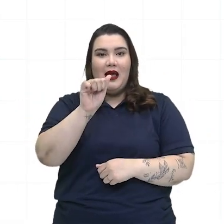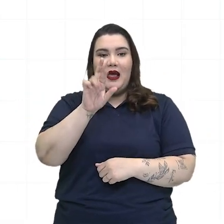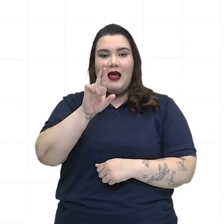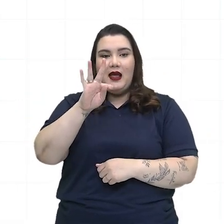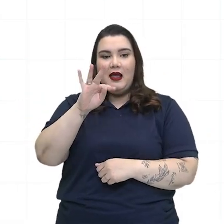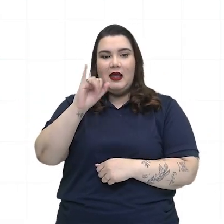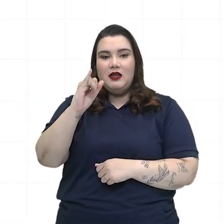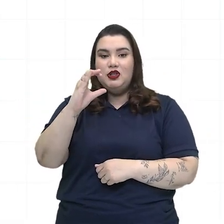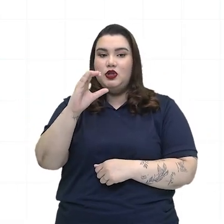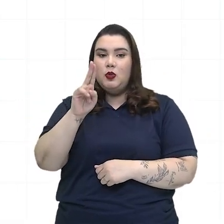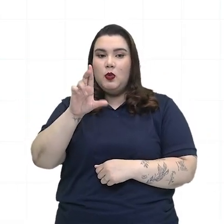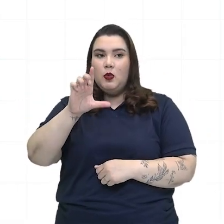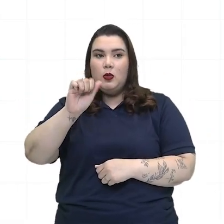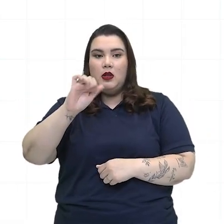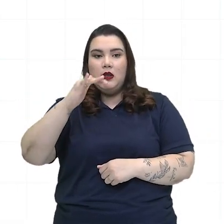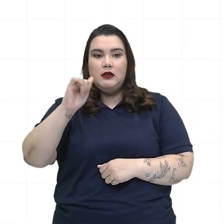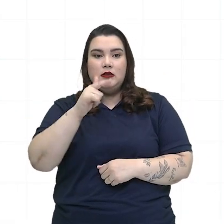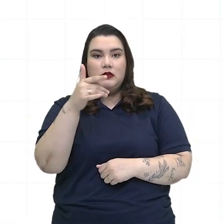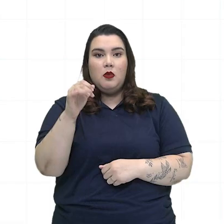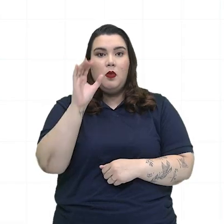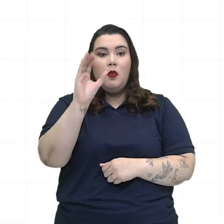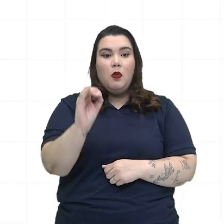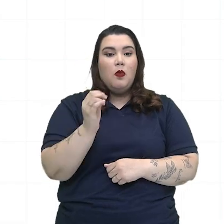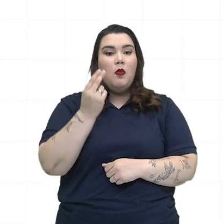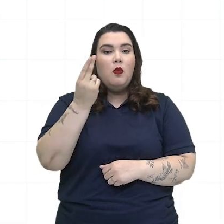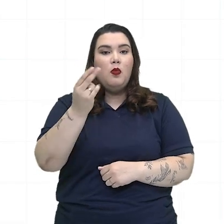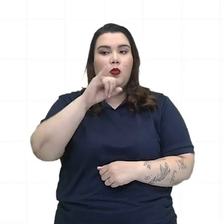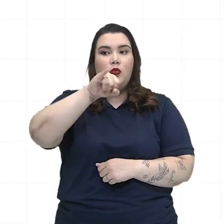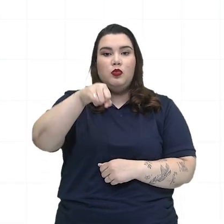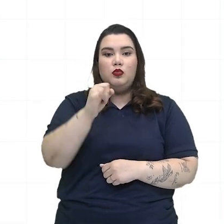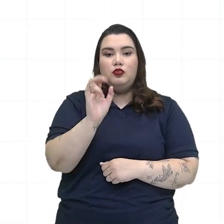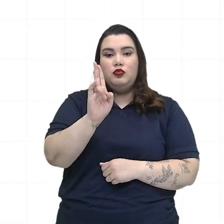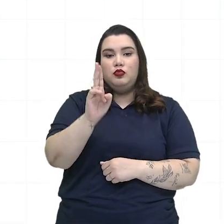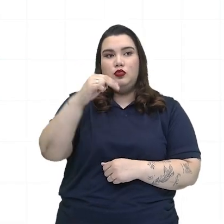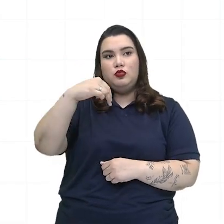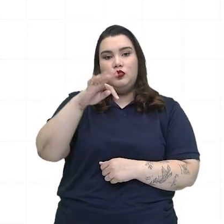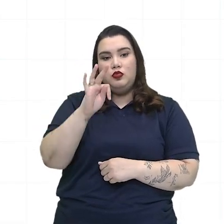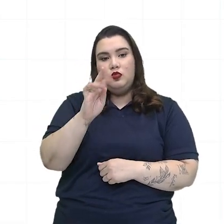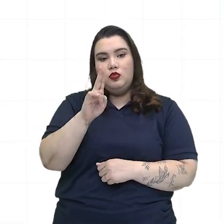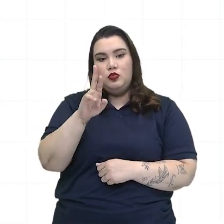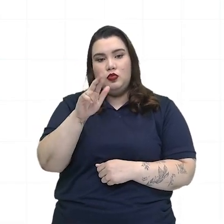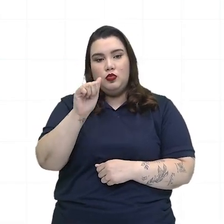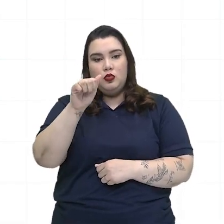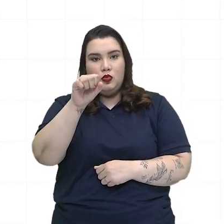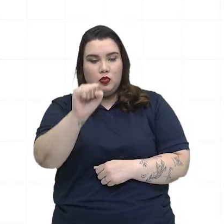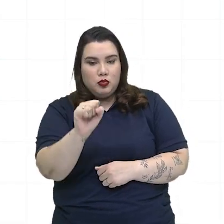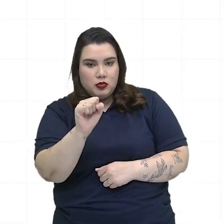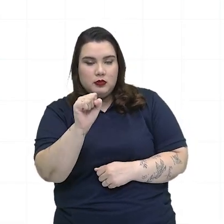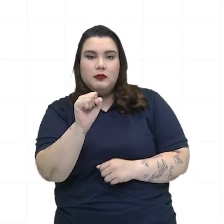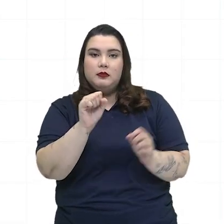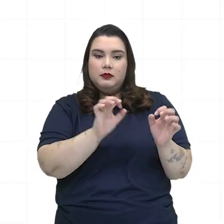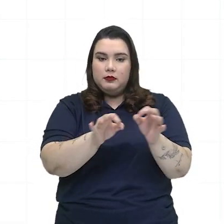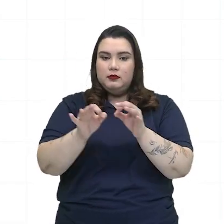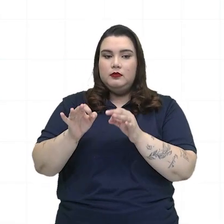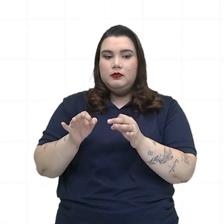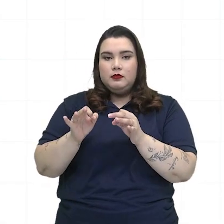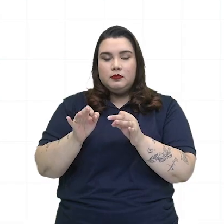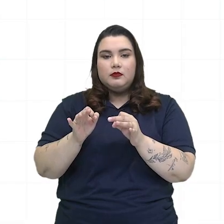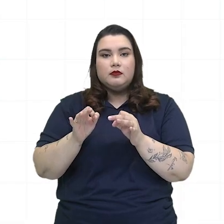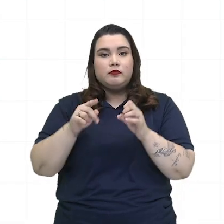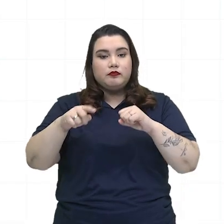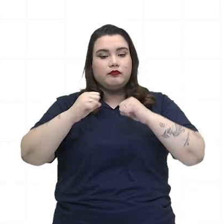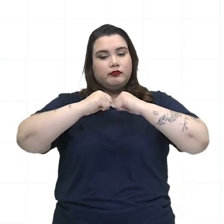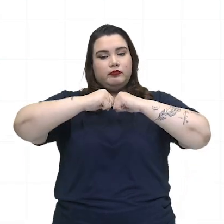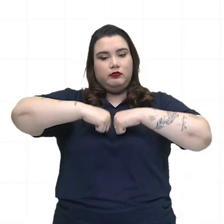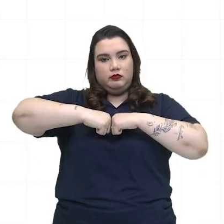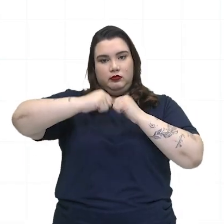de junturas e podem ser definidas como ponto de encontro entre os ossos